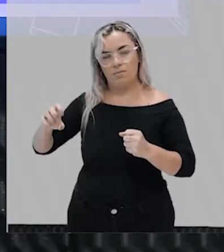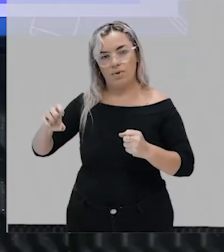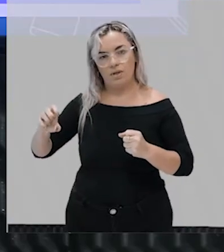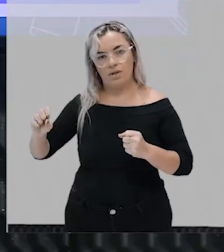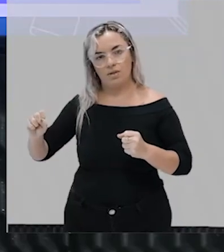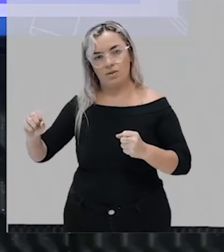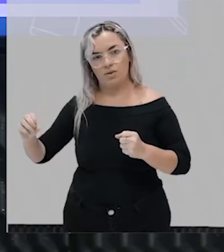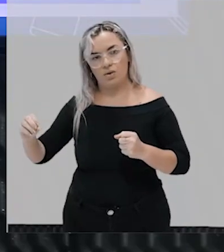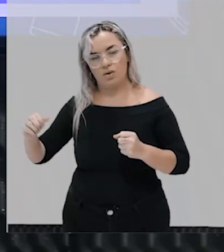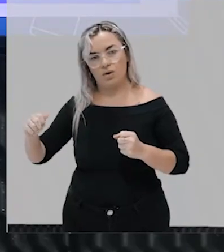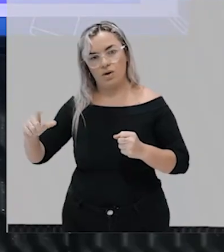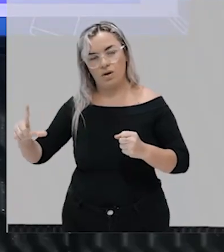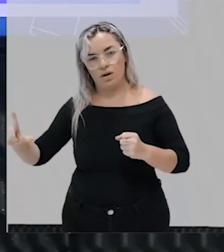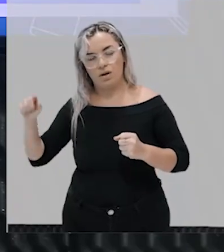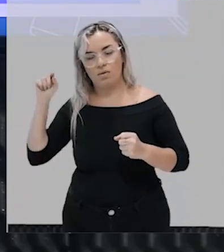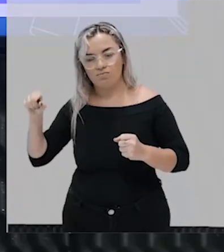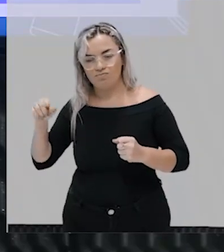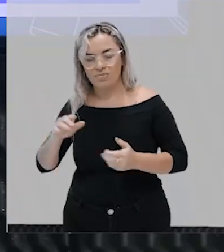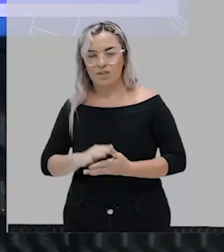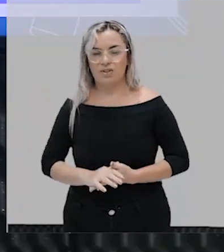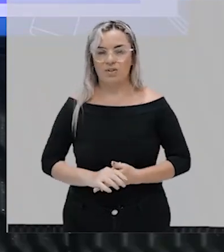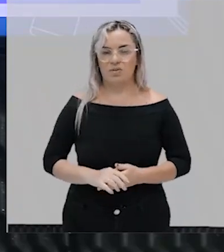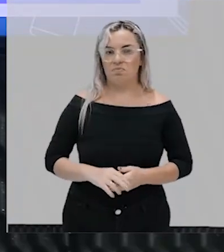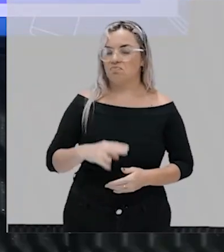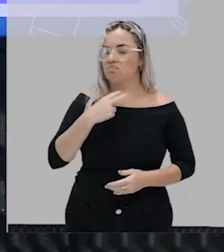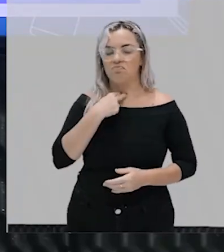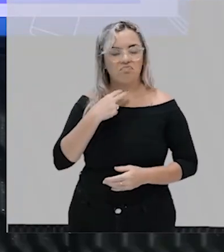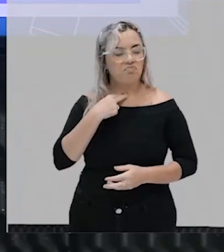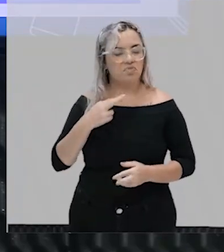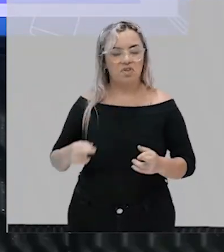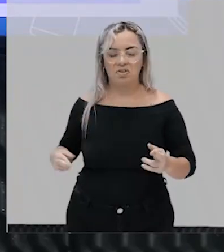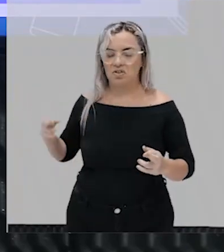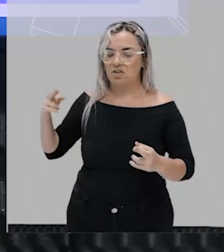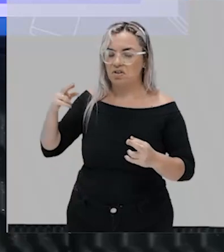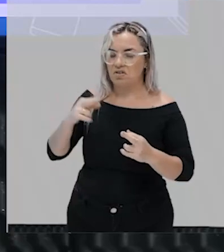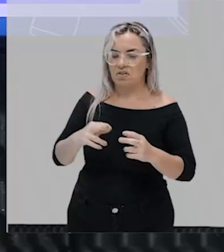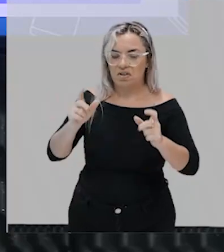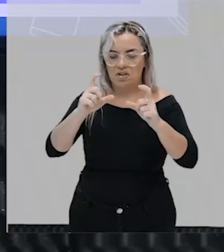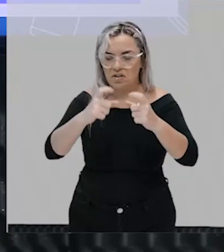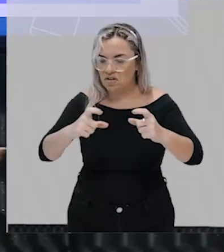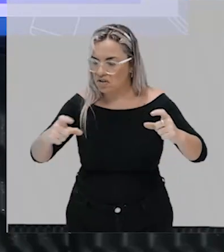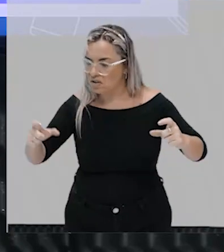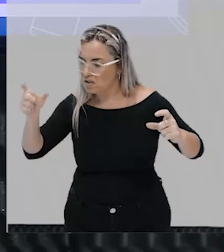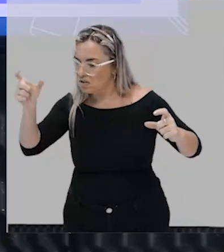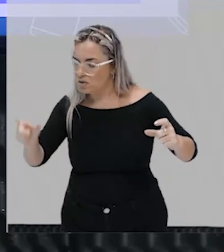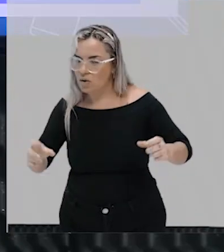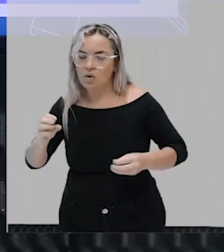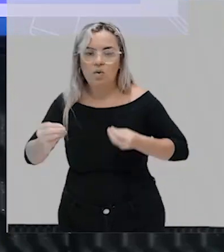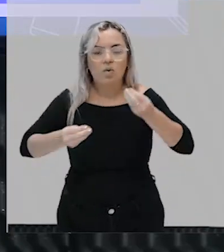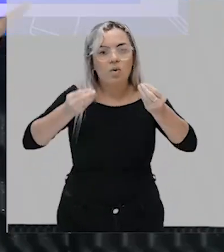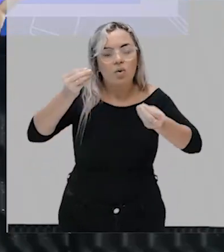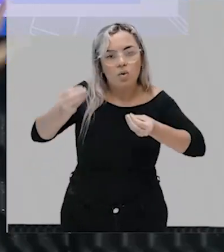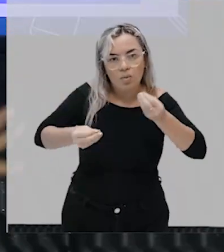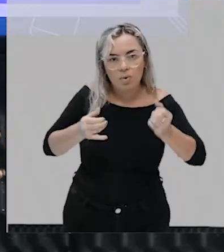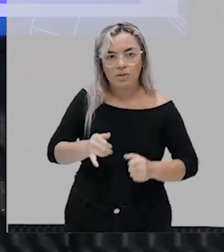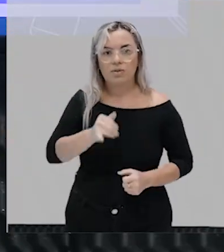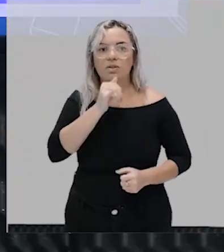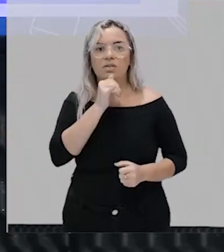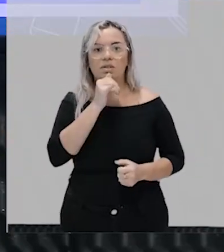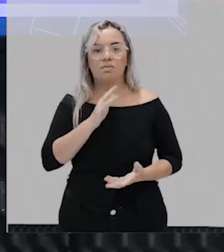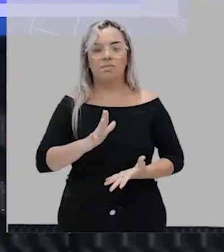quando ele não puder se referir a uma pessoa do discurso. Como assim, Cacau? Vou dar um